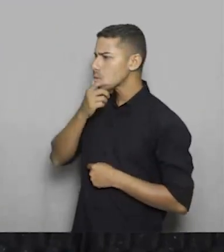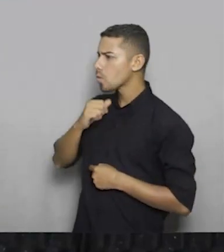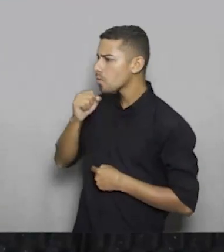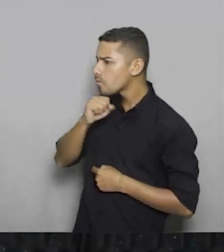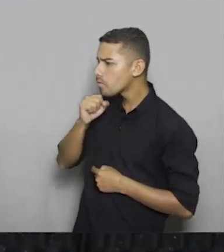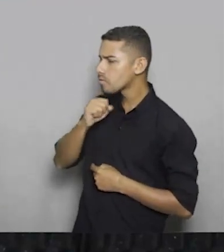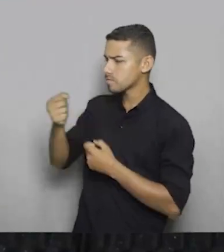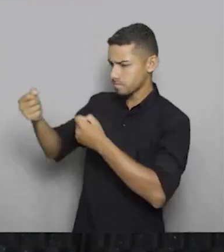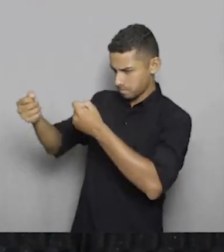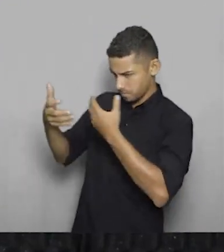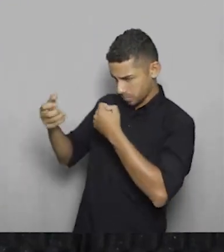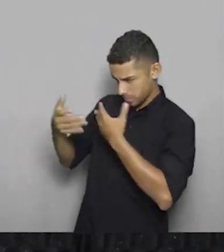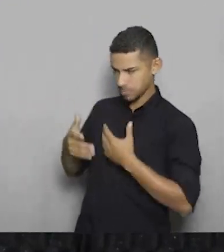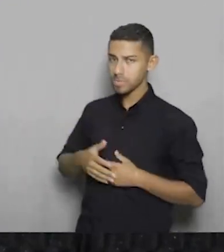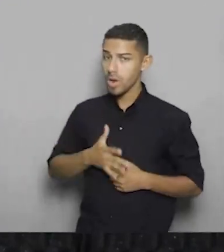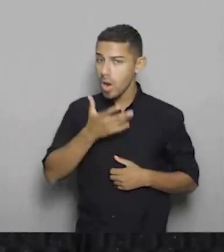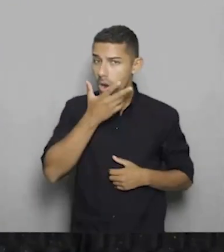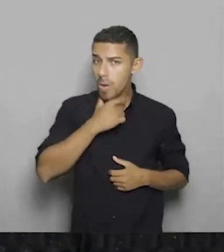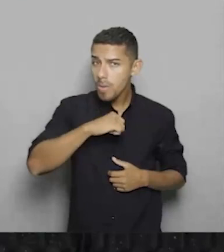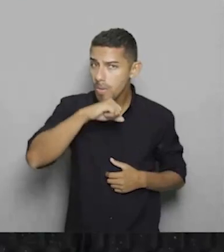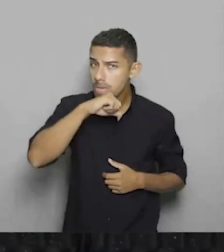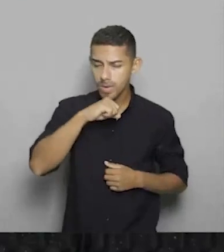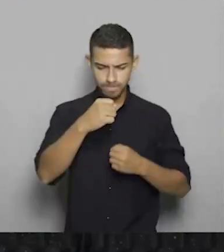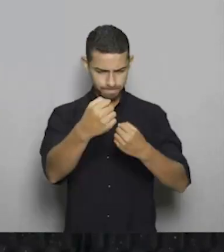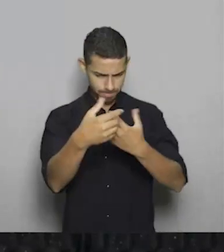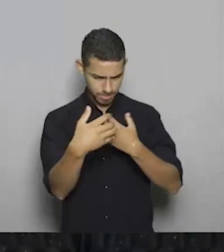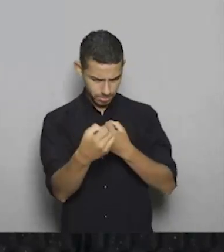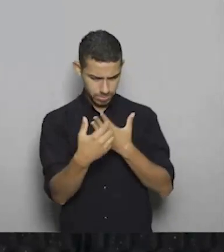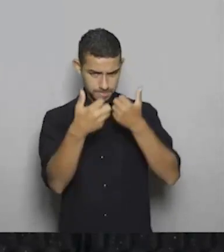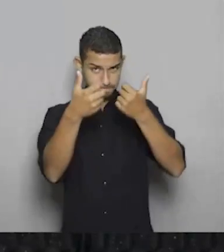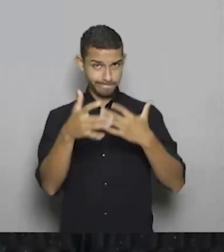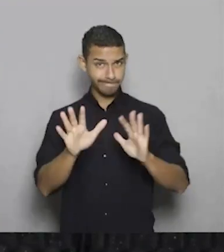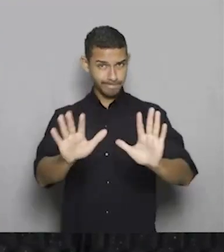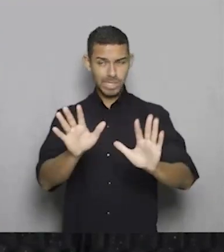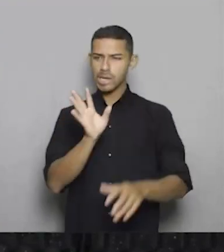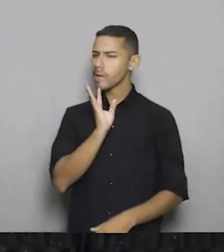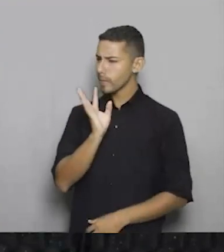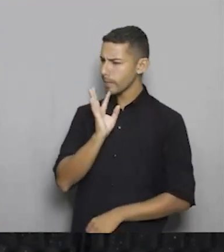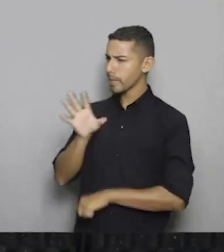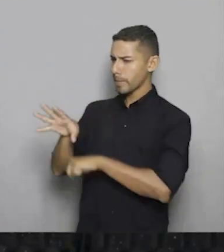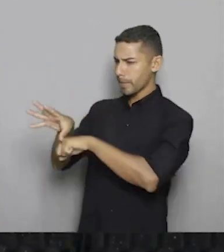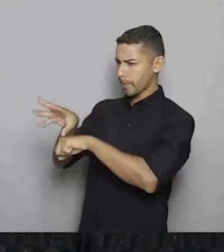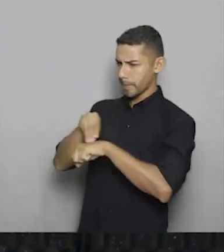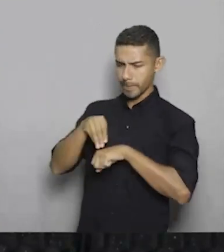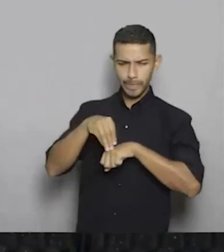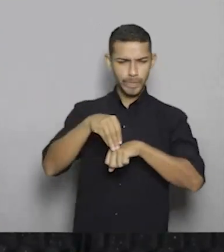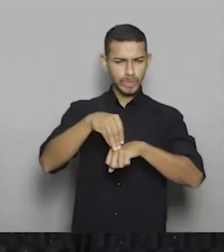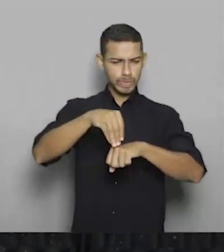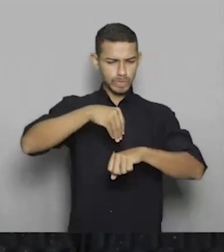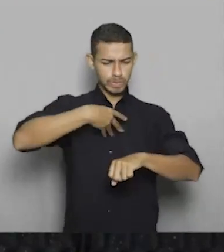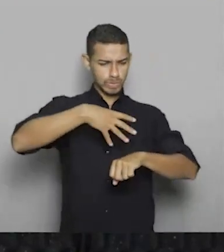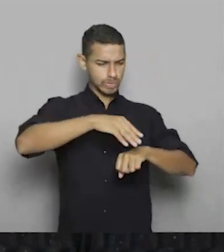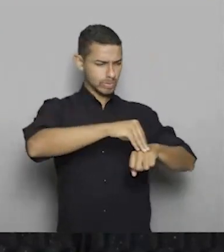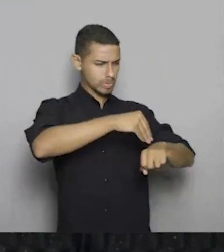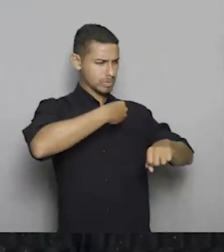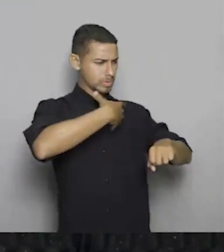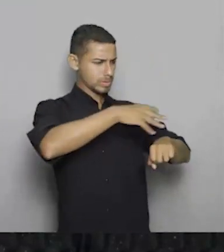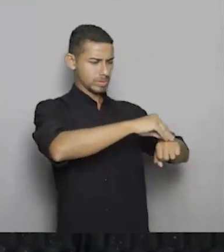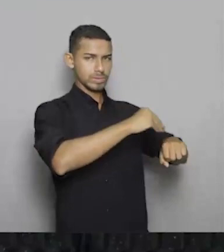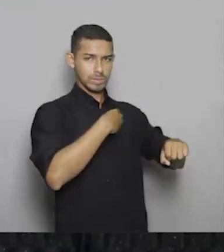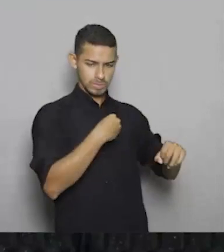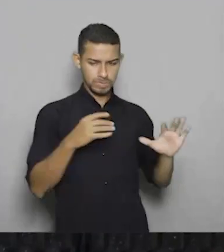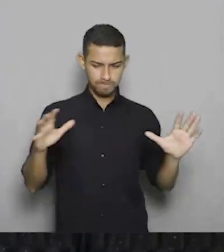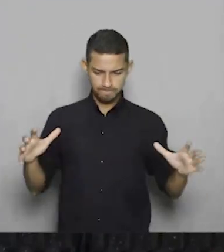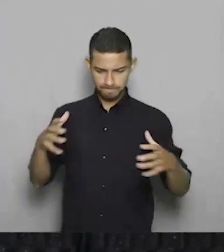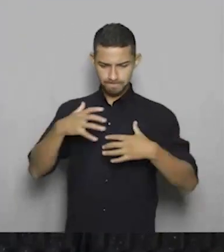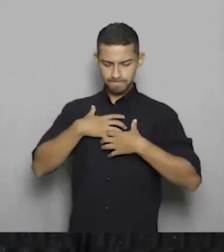fala, que as pessoas me falam. Eu não tenho esse contato, digamos,